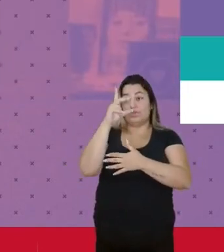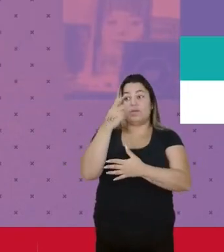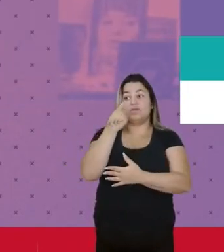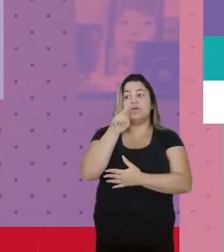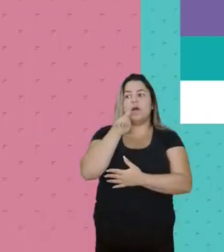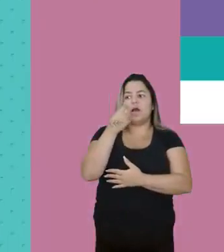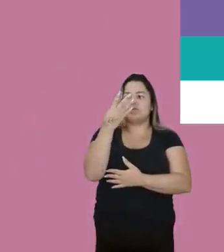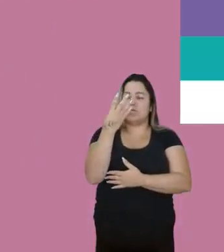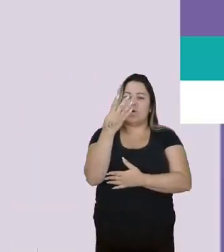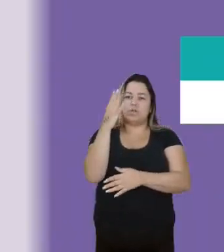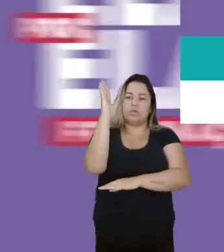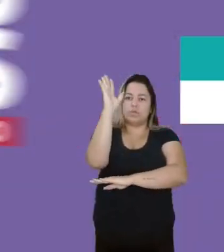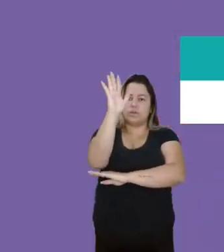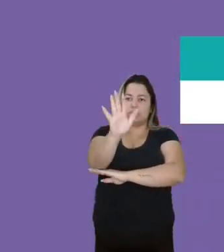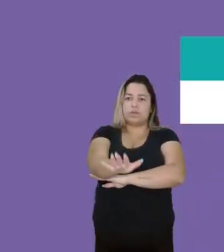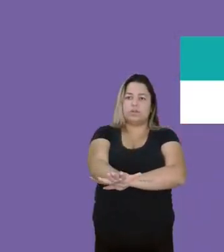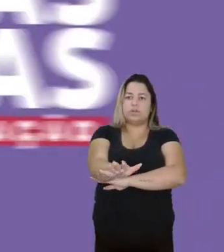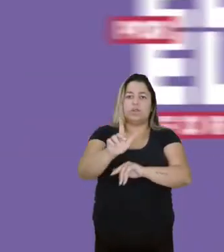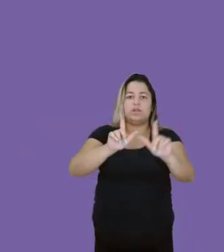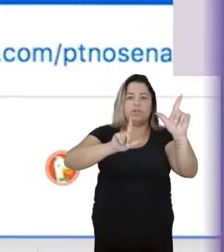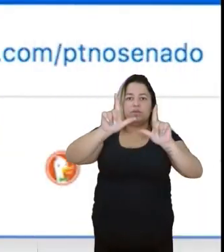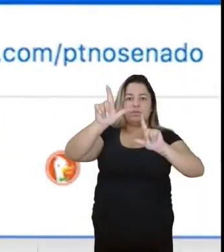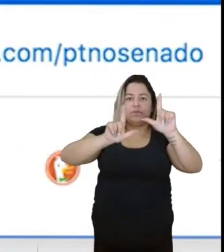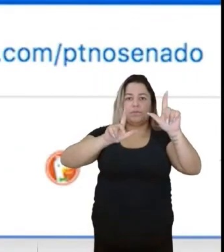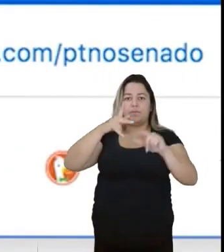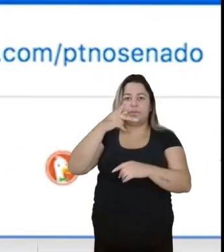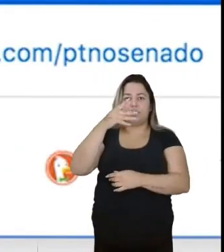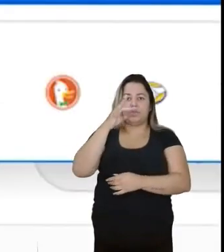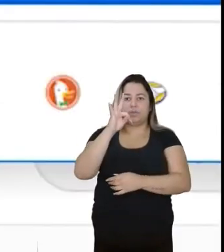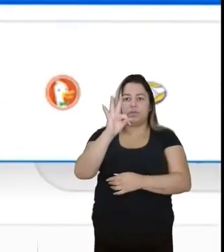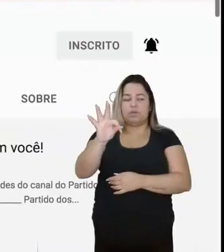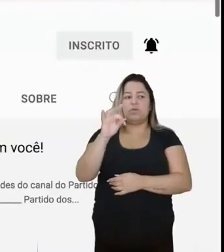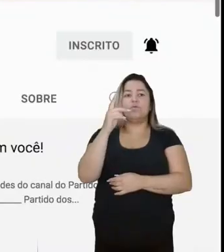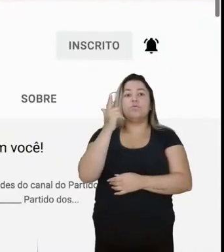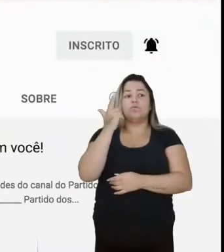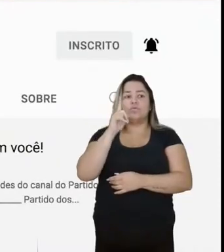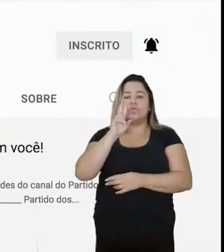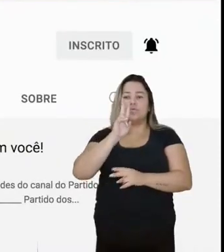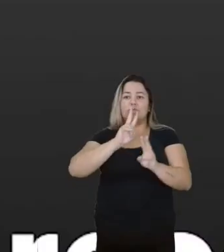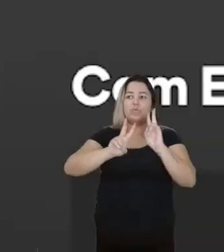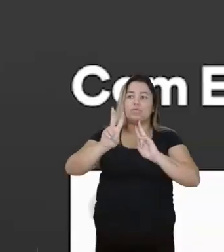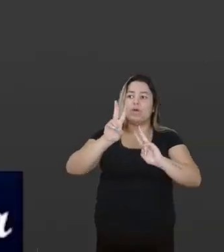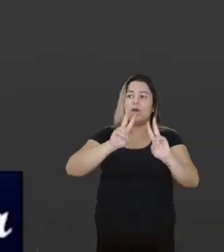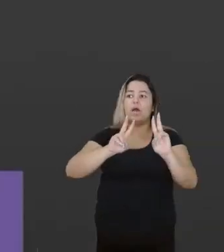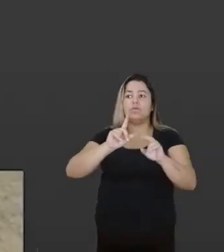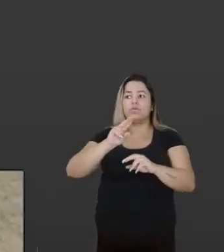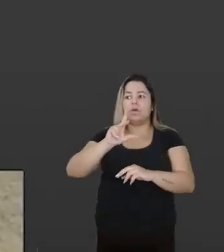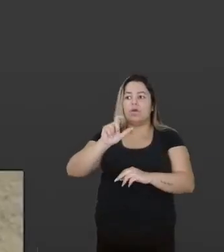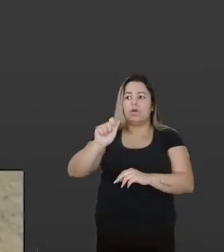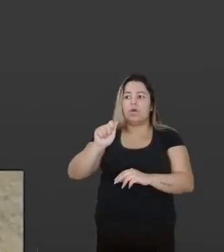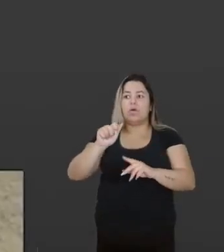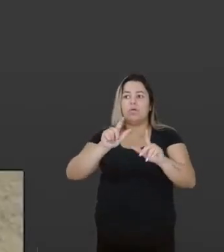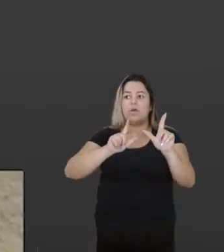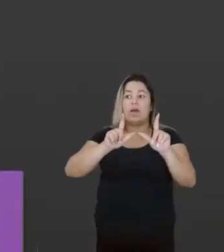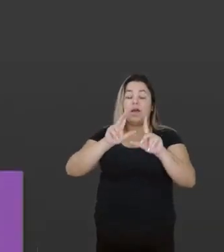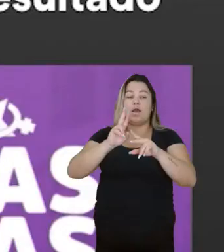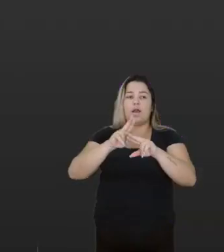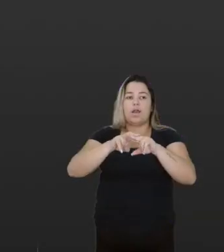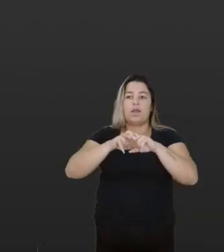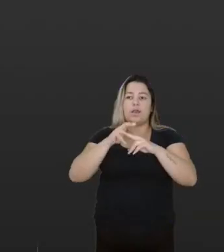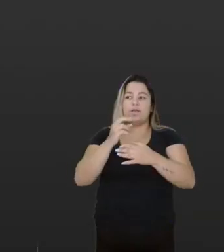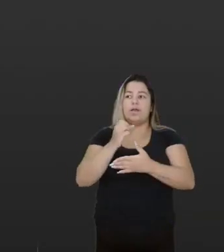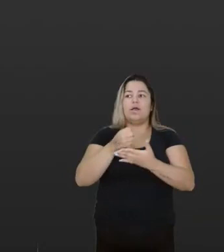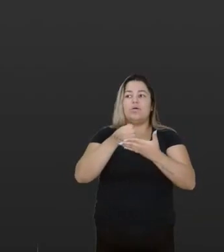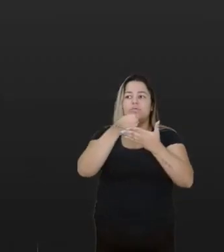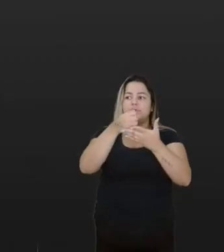às 4h, na TV PT. Reveja essa e outras aulas na playlist TV Elas por Elas Formação, no